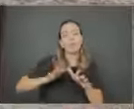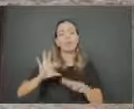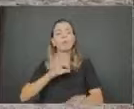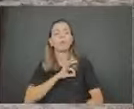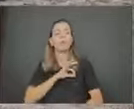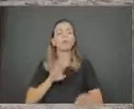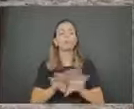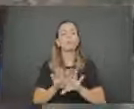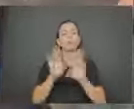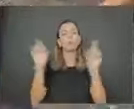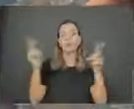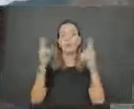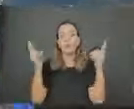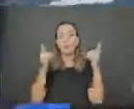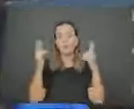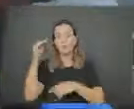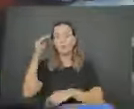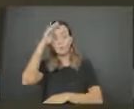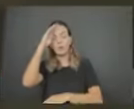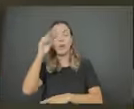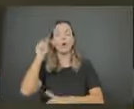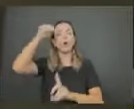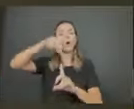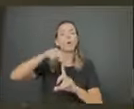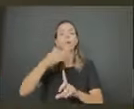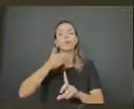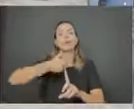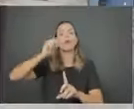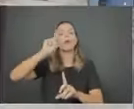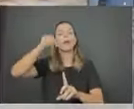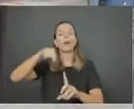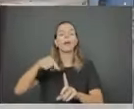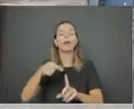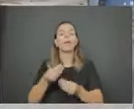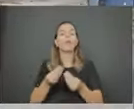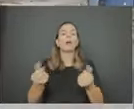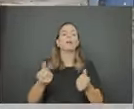o objetivo maior de qualificar ainda mais o nosso efetivo.